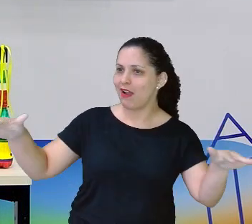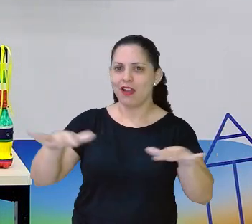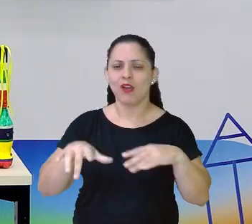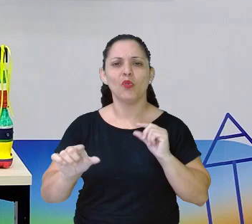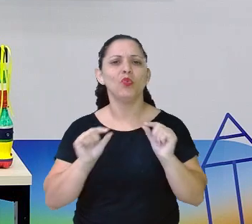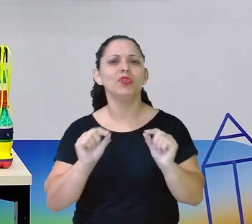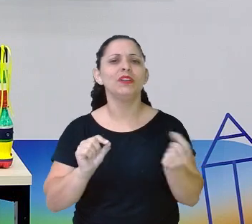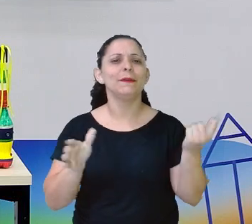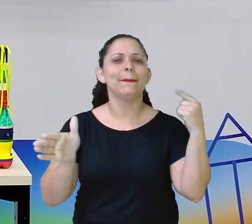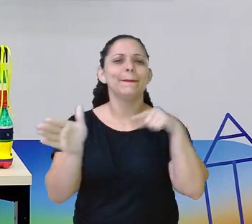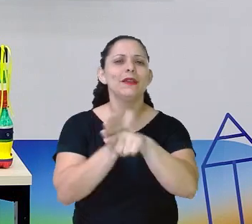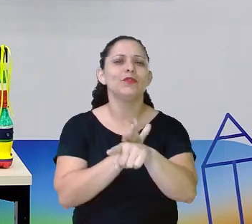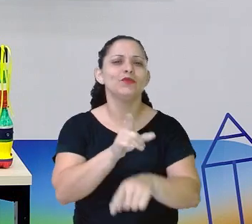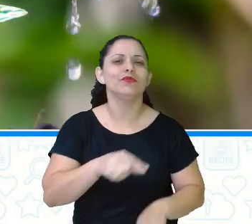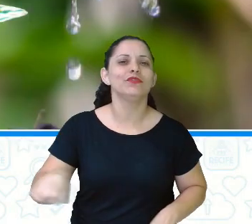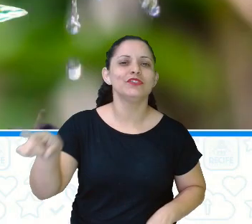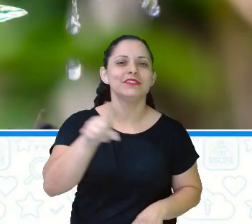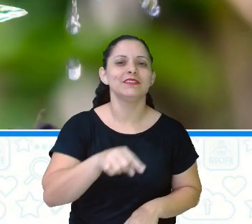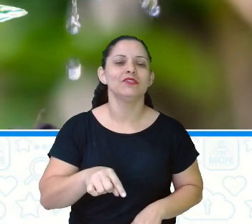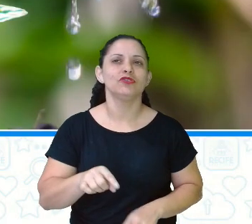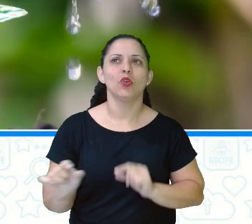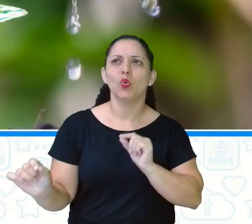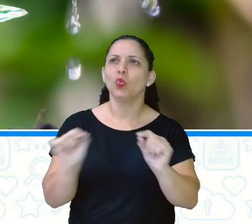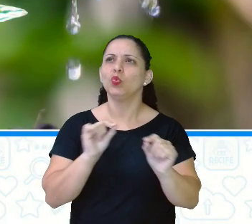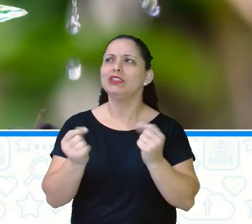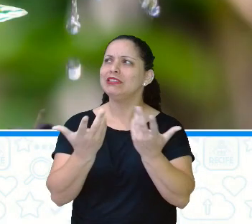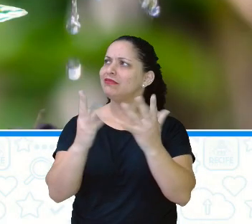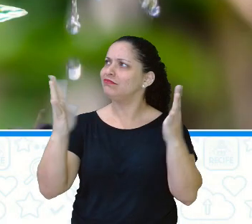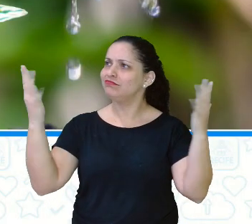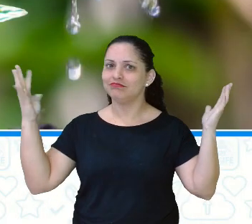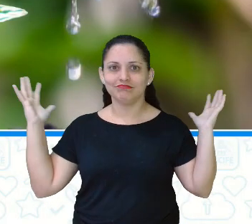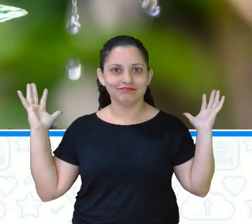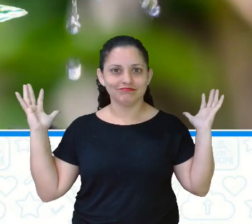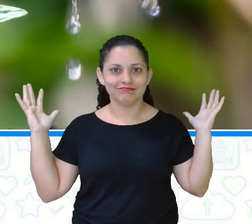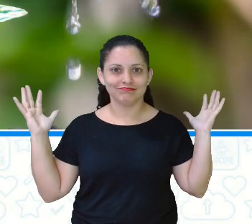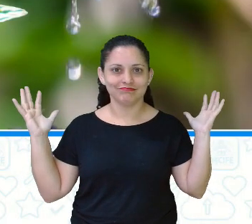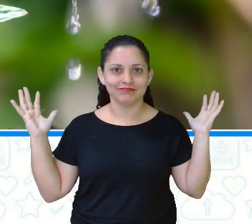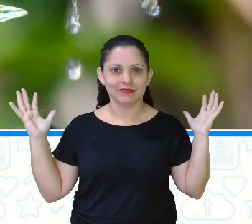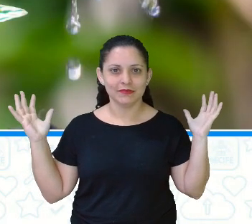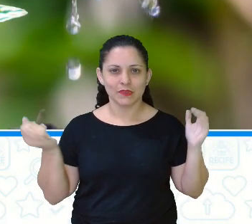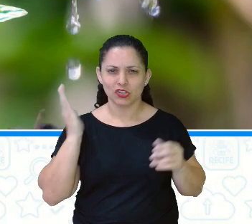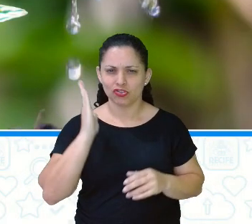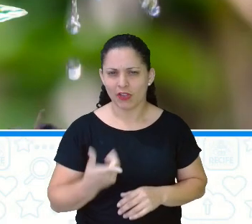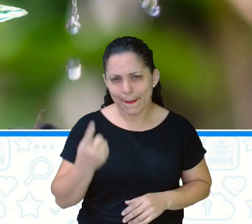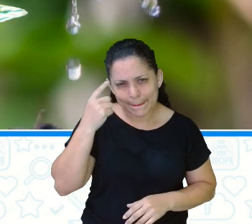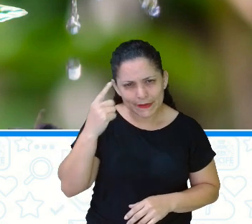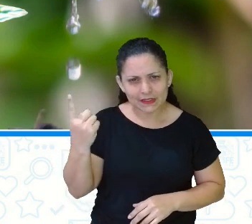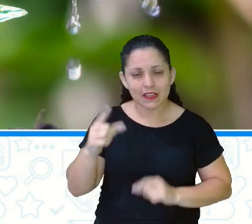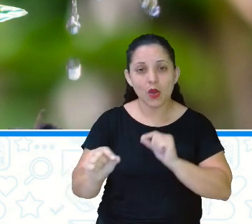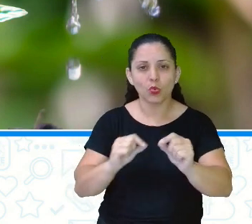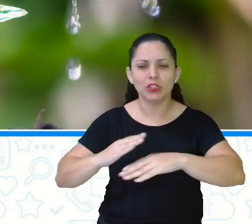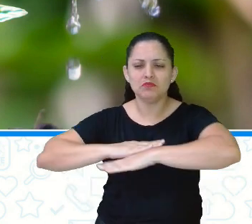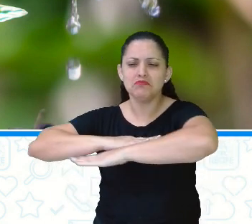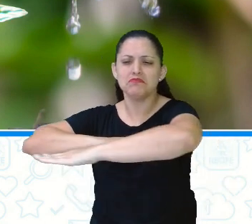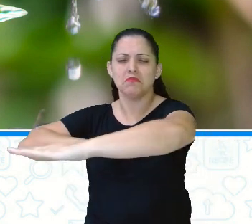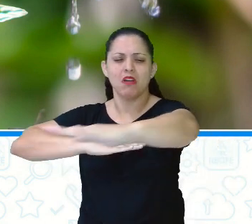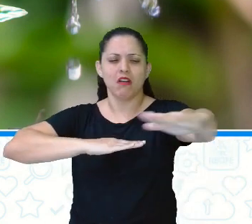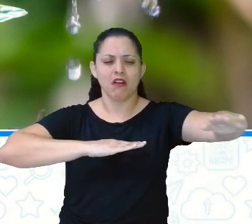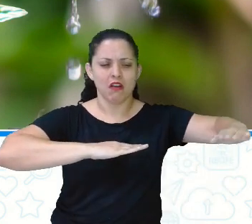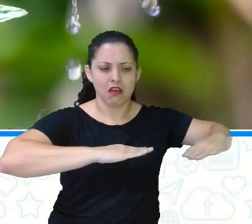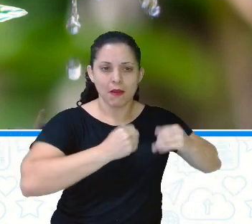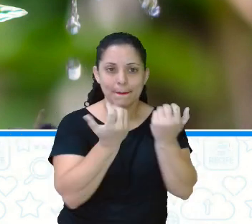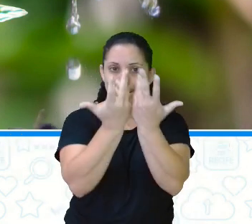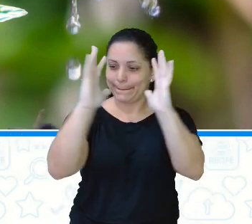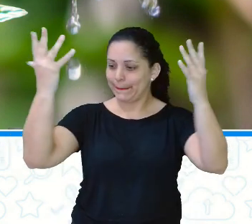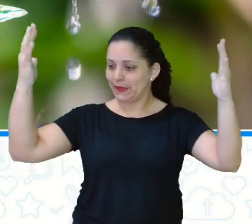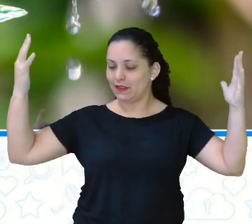Aí eu te pergunto, o que é meio ambiente? Você já parou para pensar o que significa